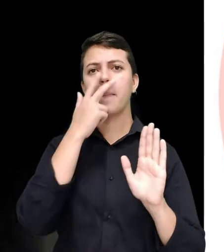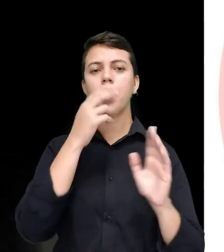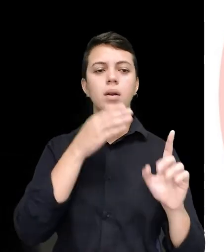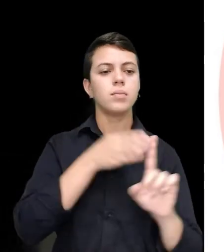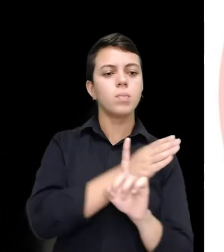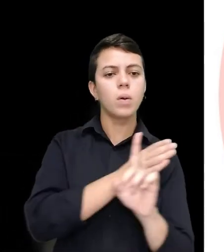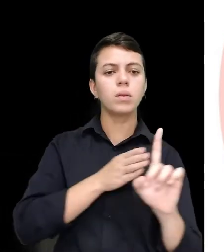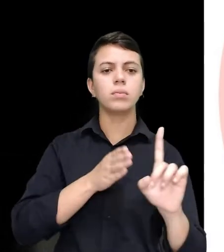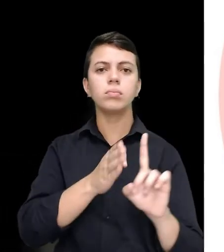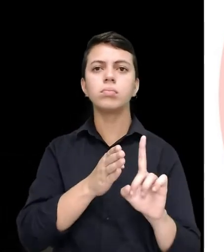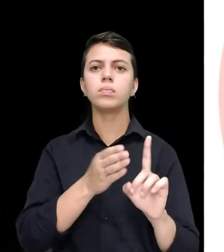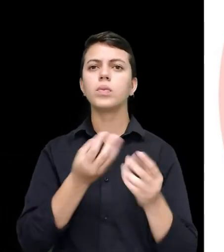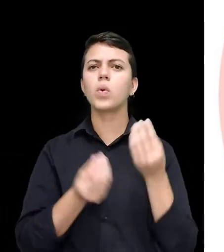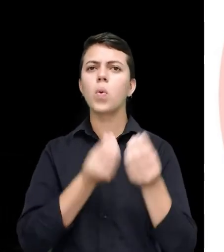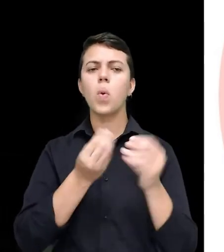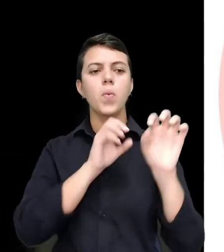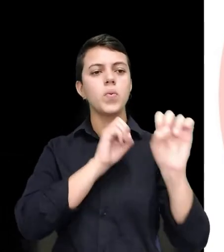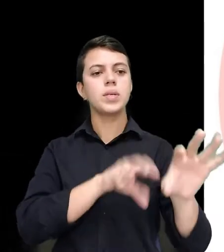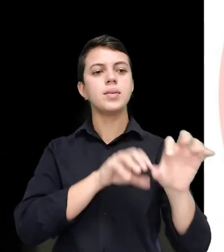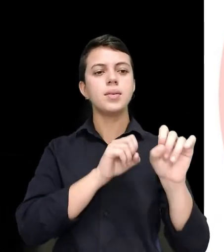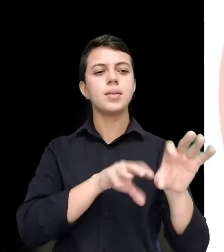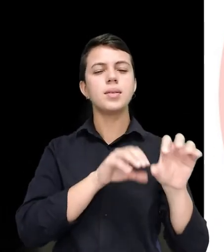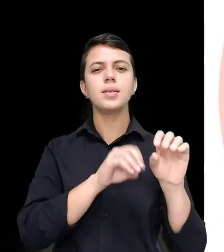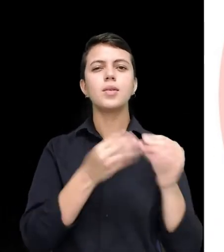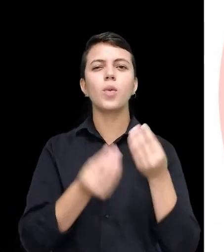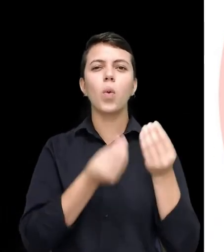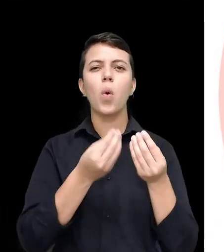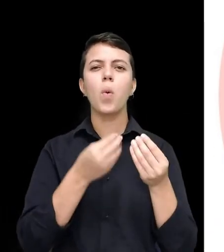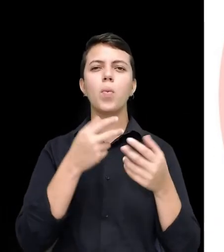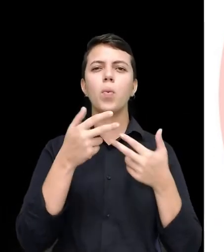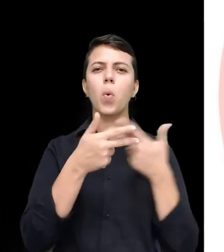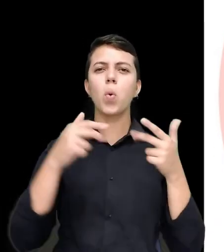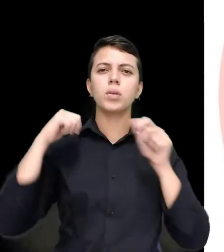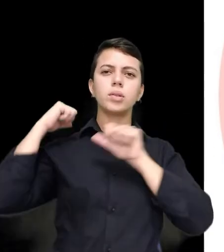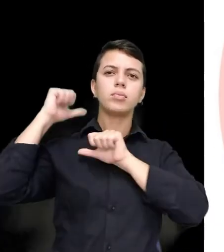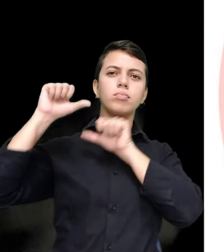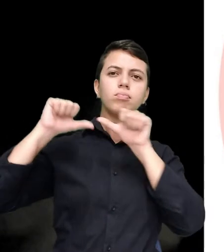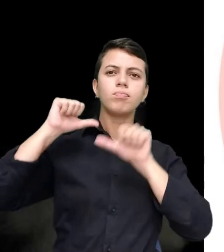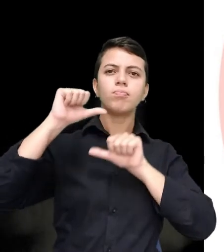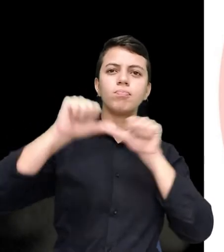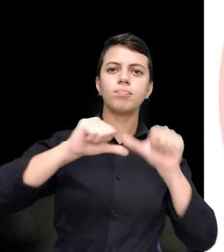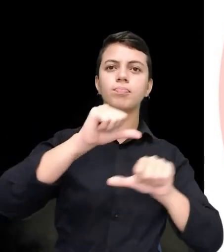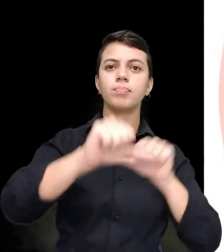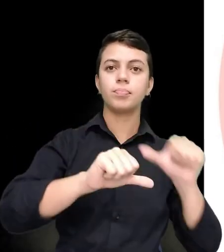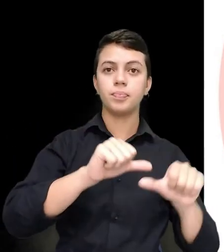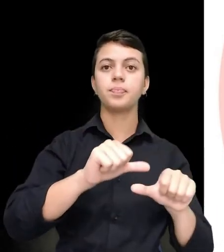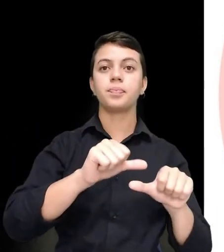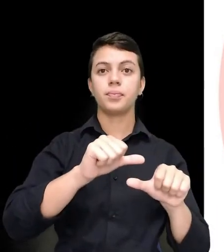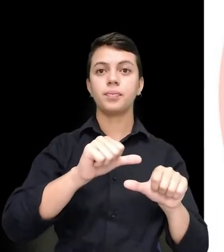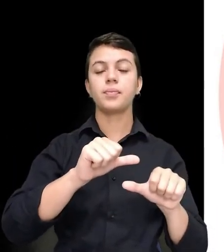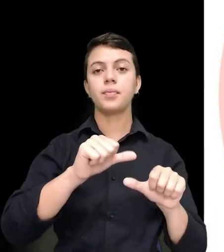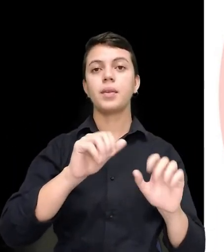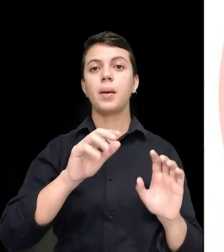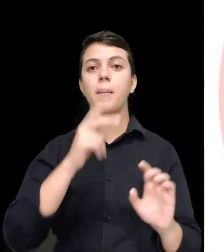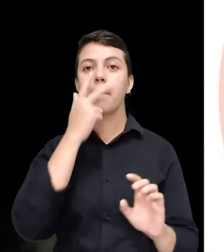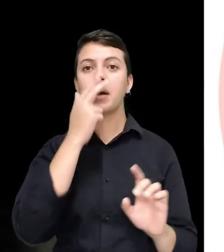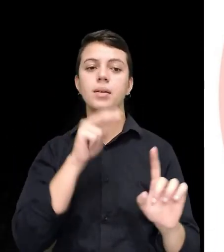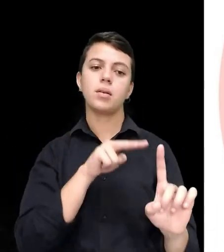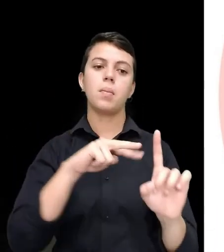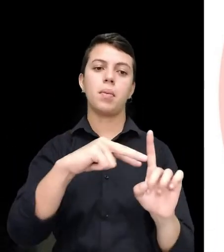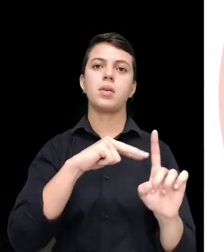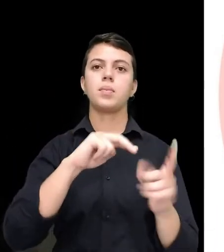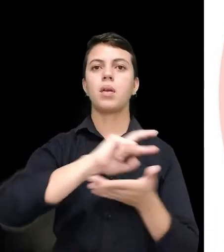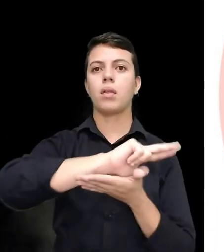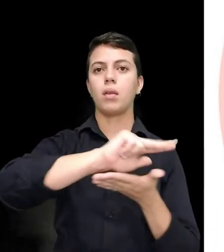verticalização do ensino, né, de modo que esse processo ensino-aprendizagem se dá de forma